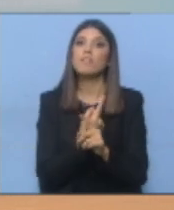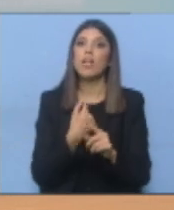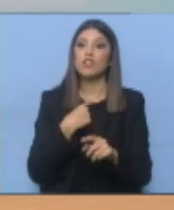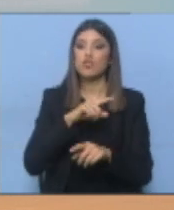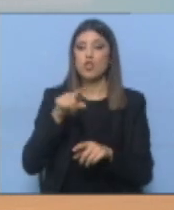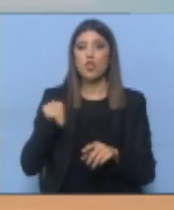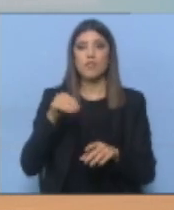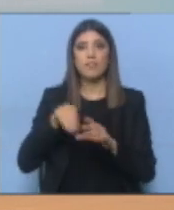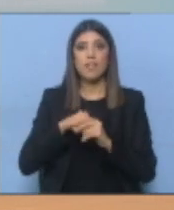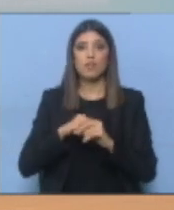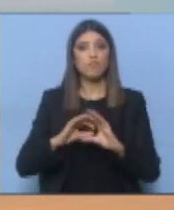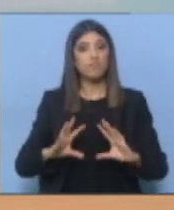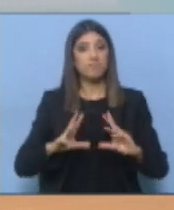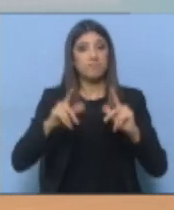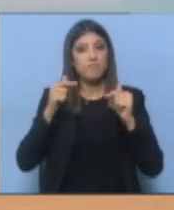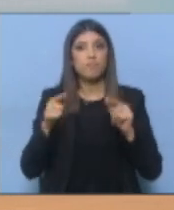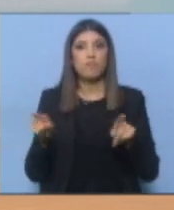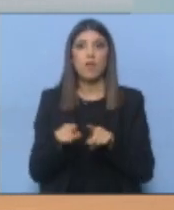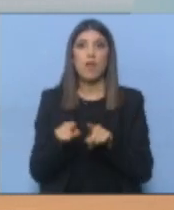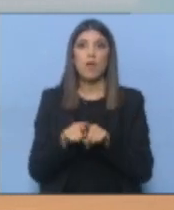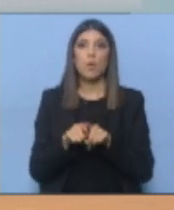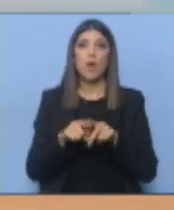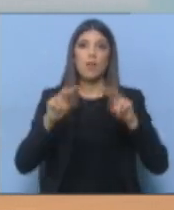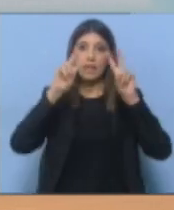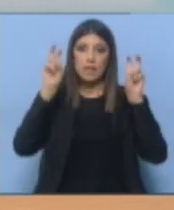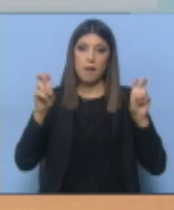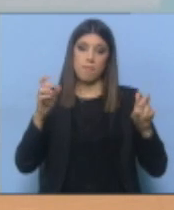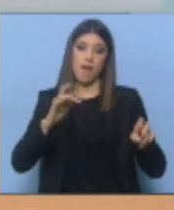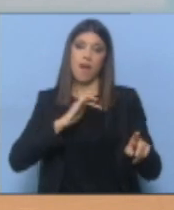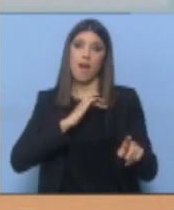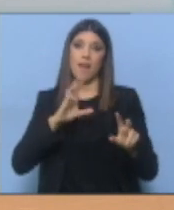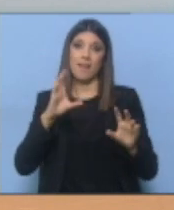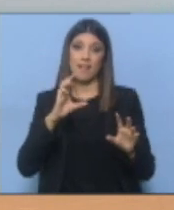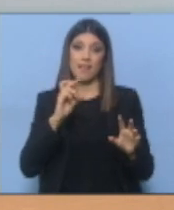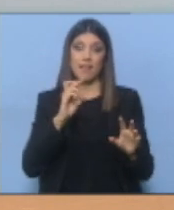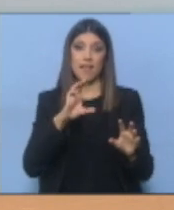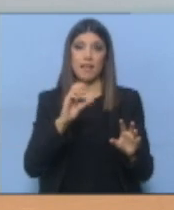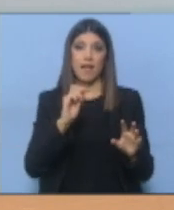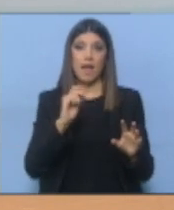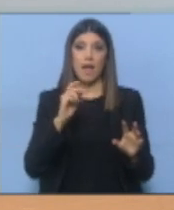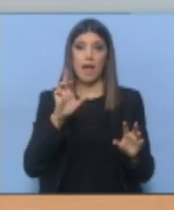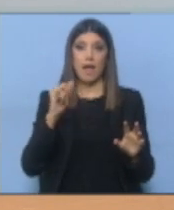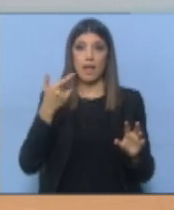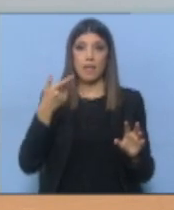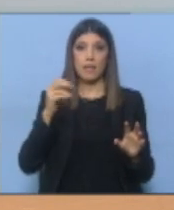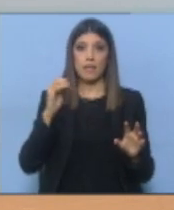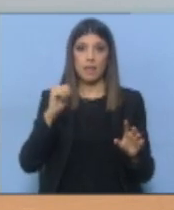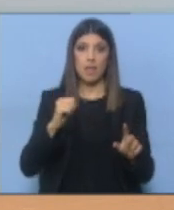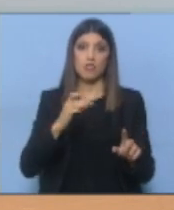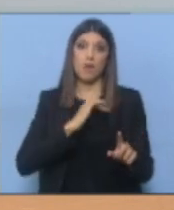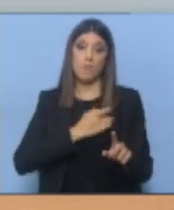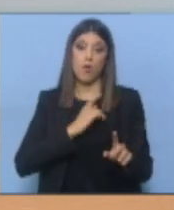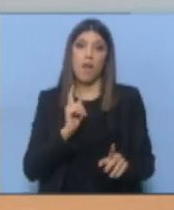pelas Cáritas Diocesanas, todas sobre um lema Cáritas é Amor, em que pretendemos também demonstrar que a